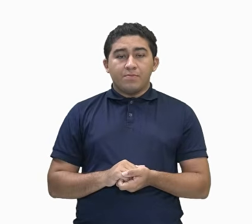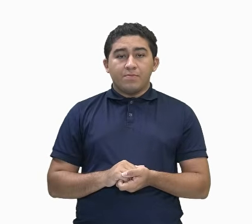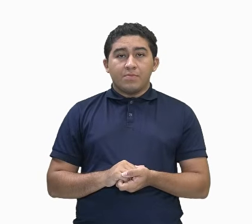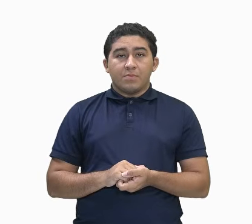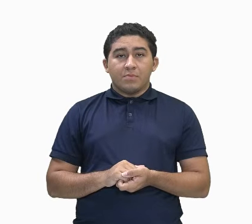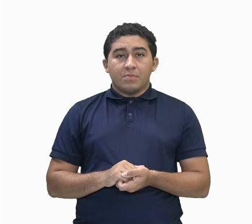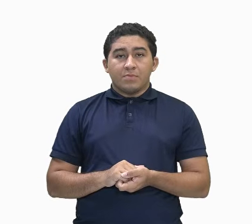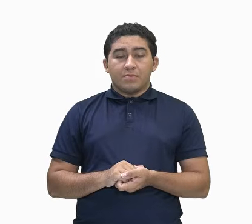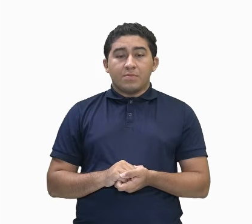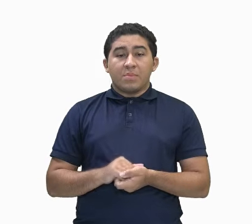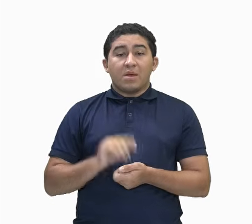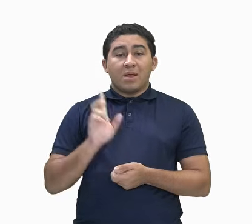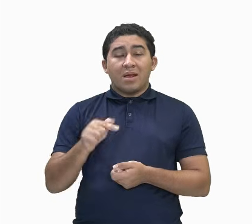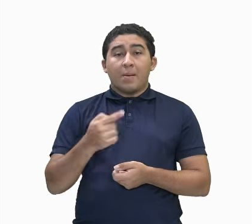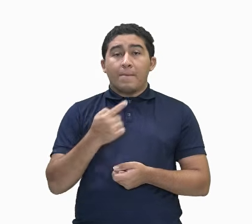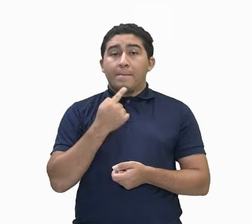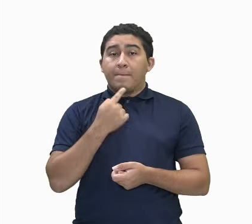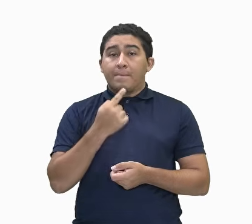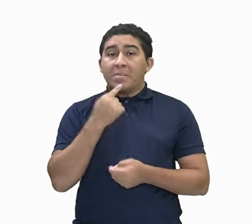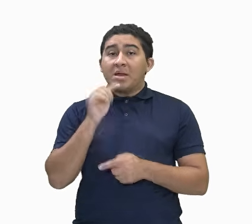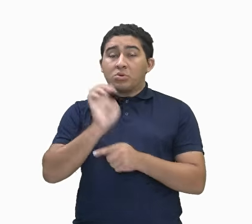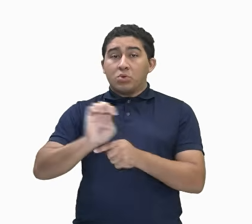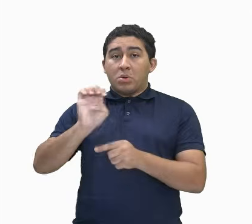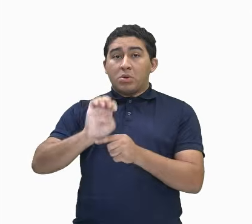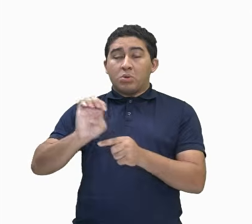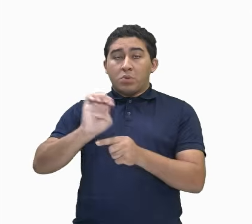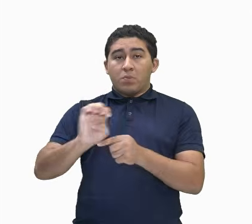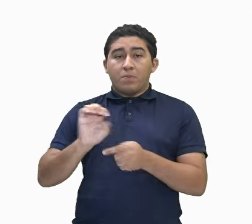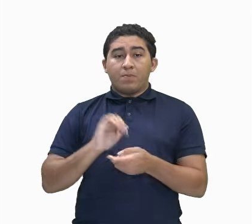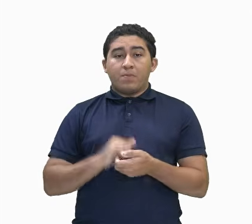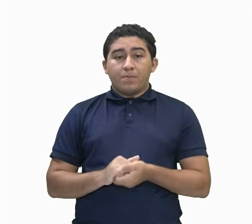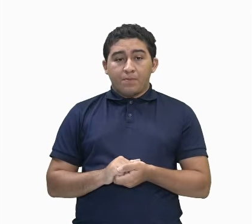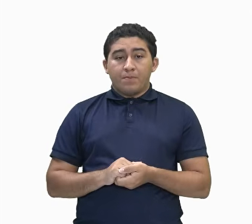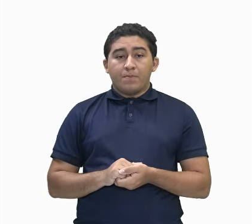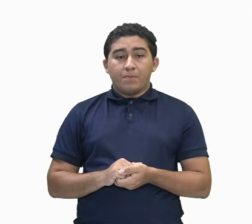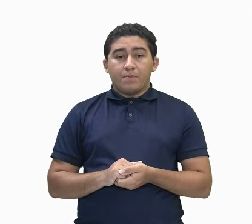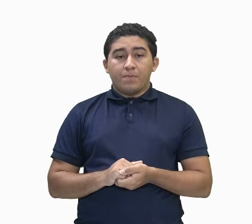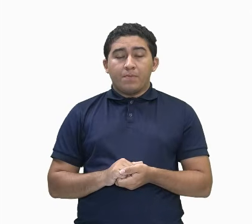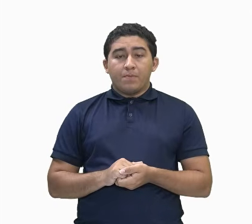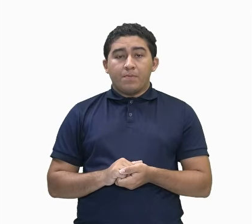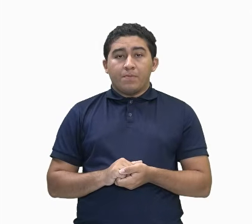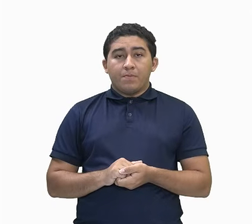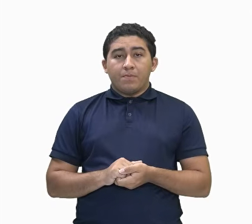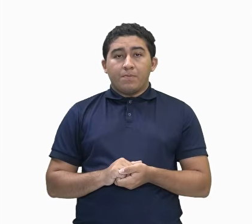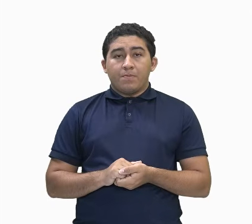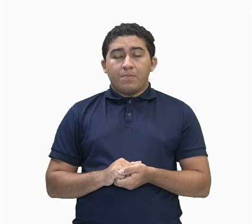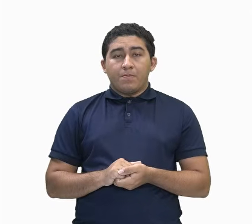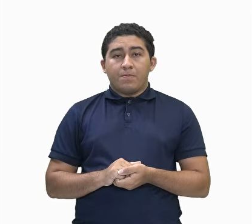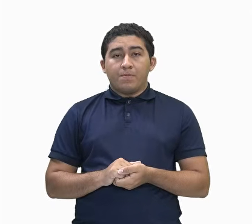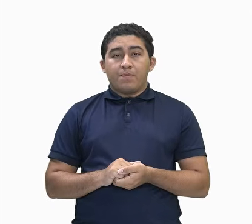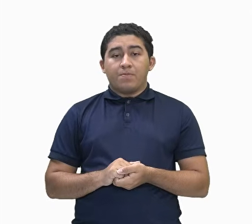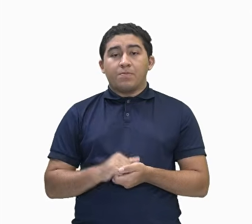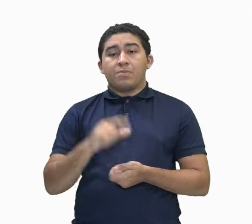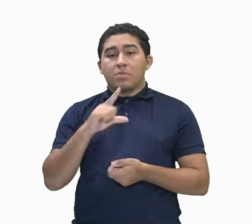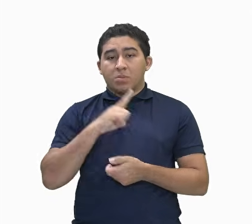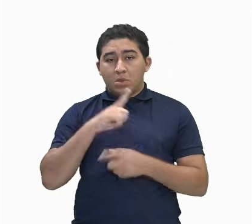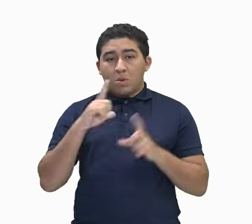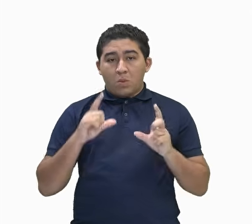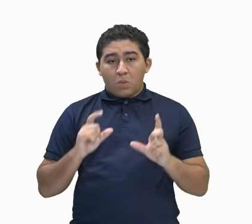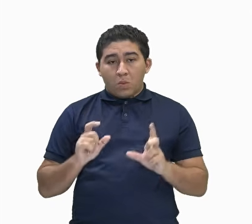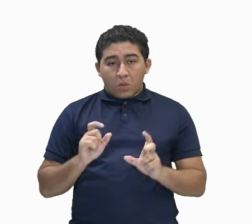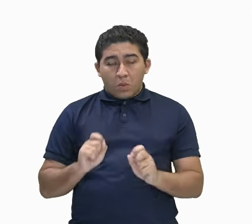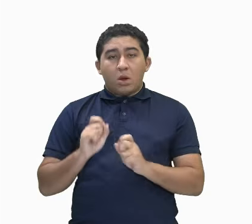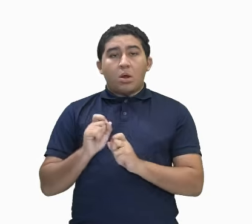a área próximas que estarão ali à linha do Equador, a linha imaginária, né, que recebem